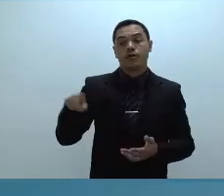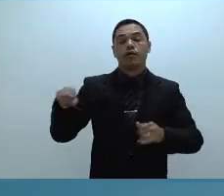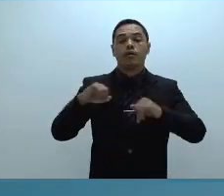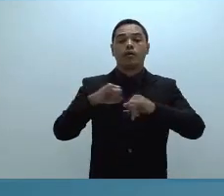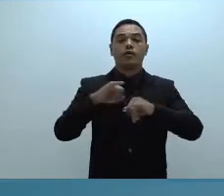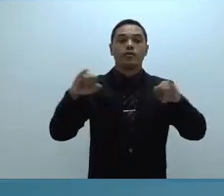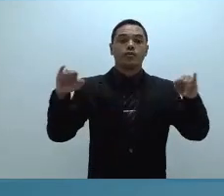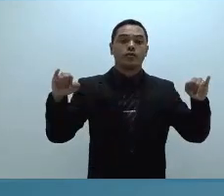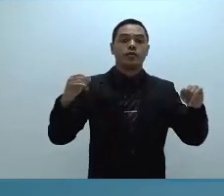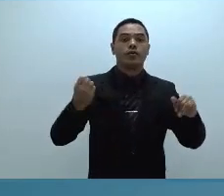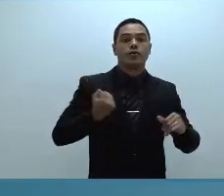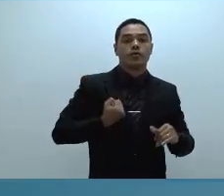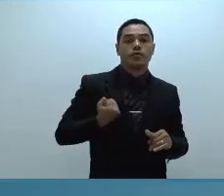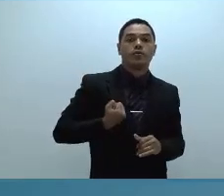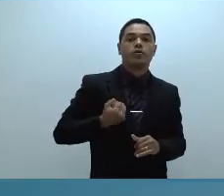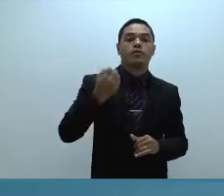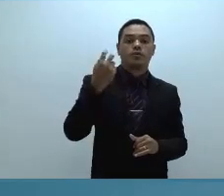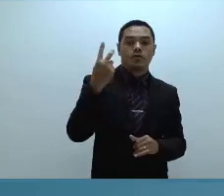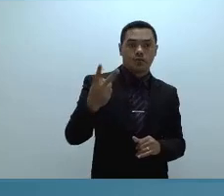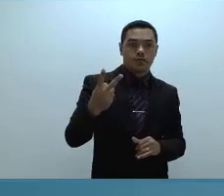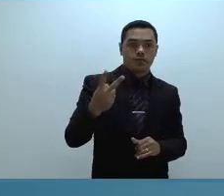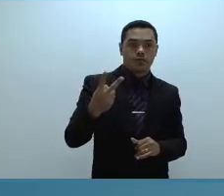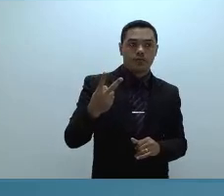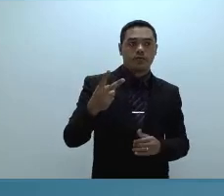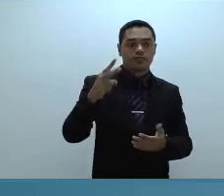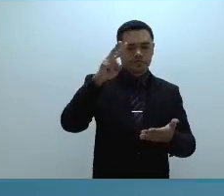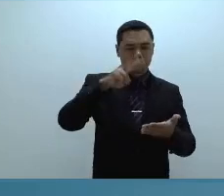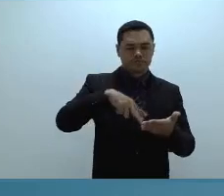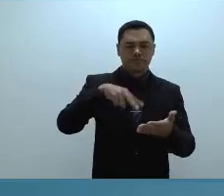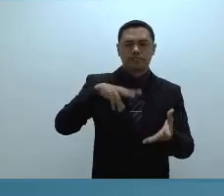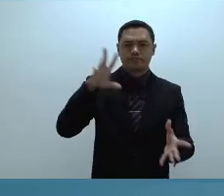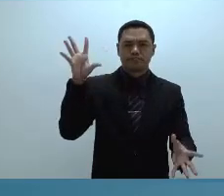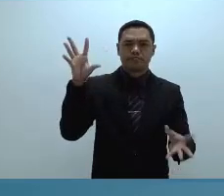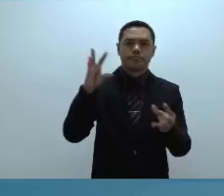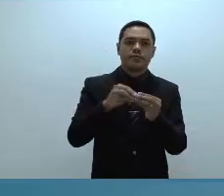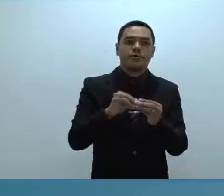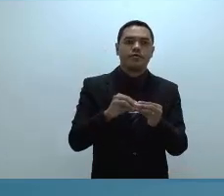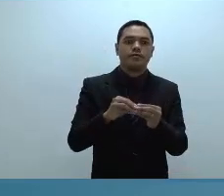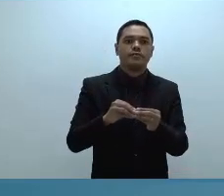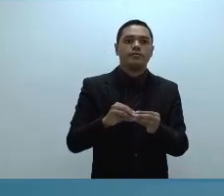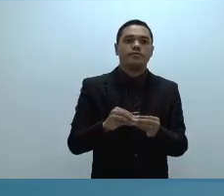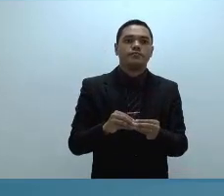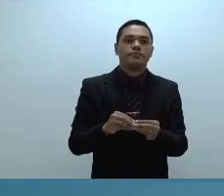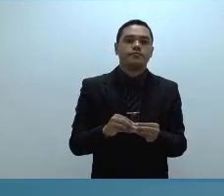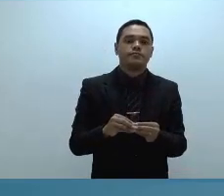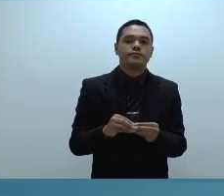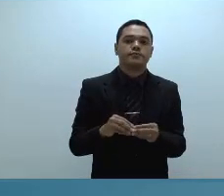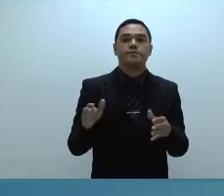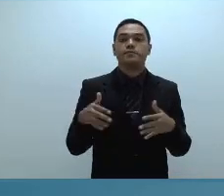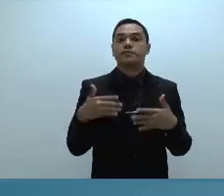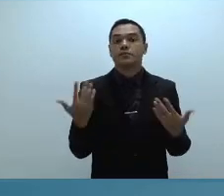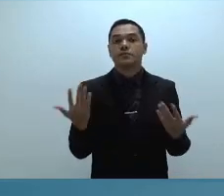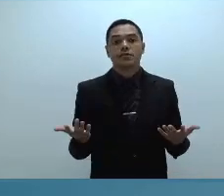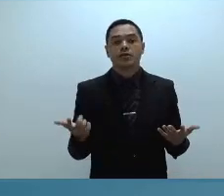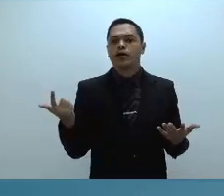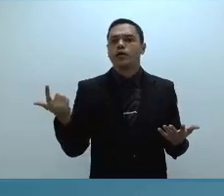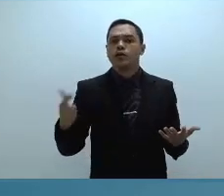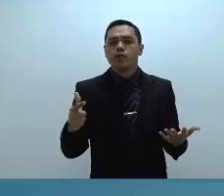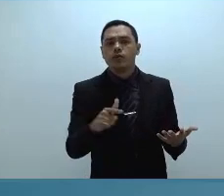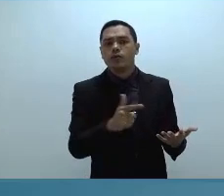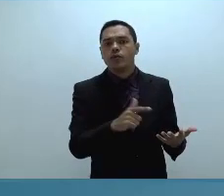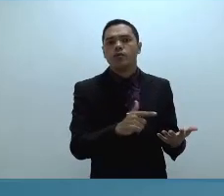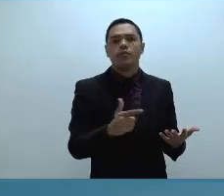91-39-524, página 2, no qual leio a conclusão. Logo, não houve reforma do